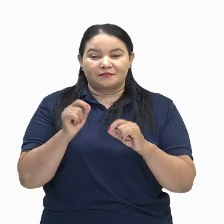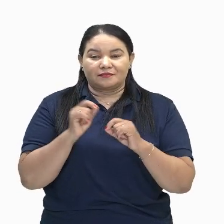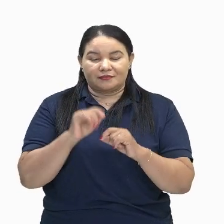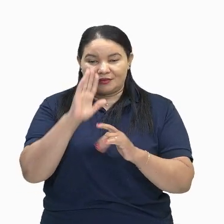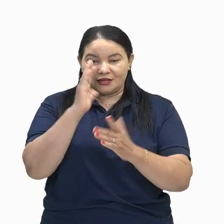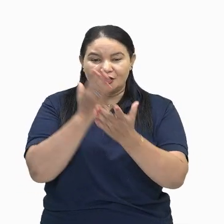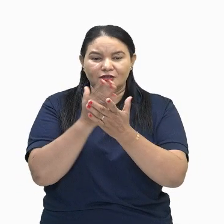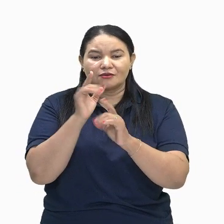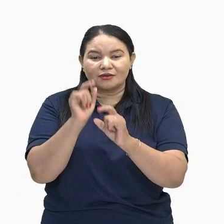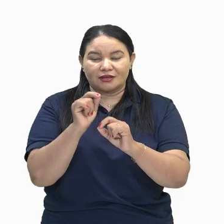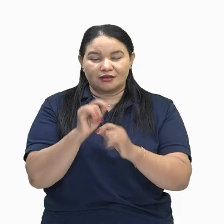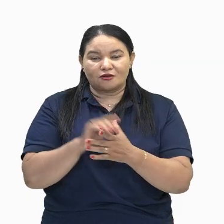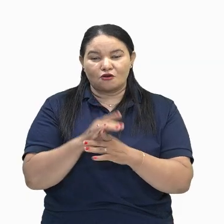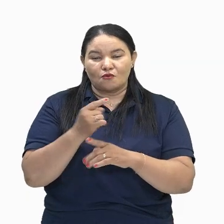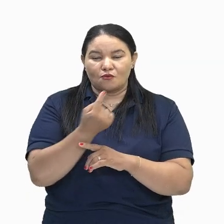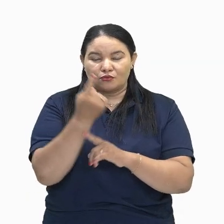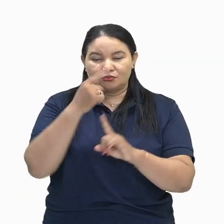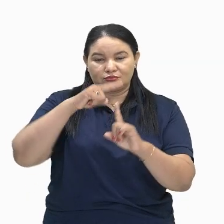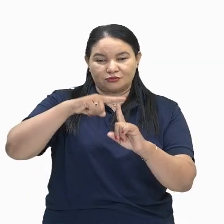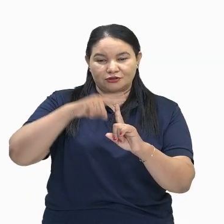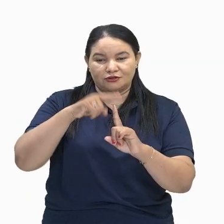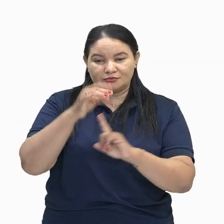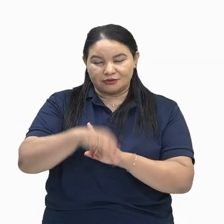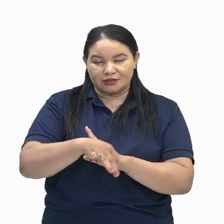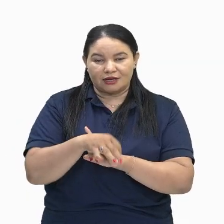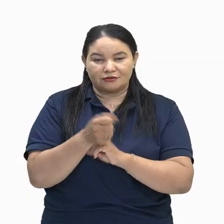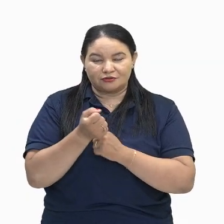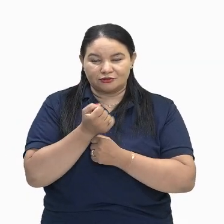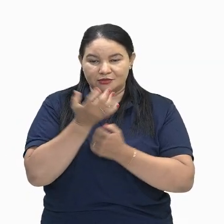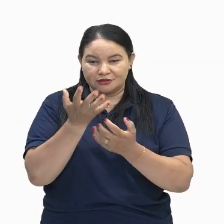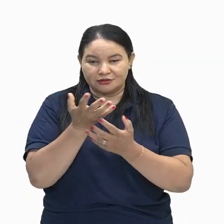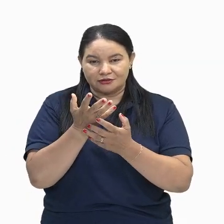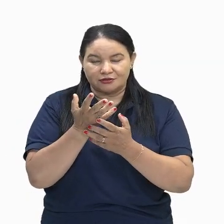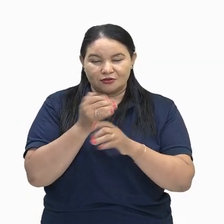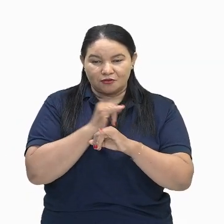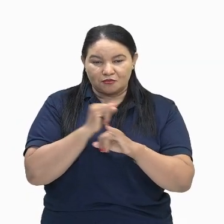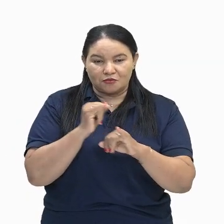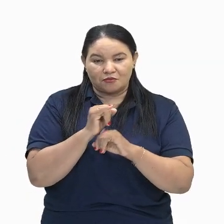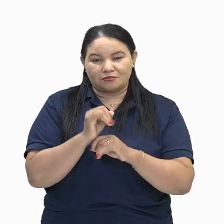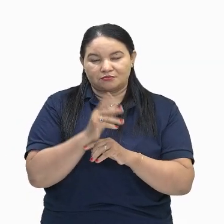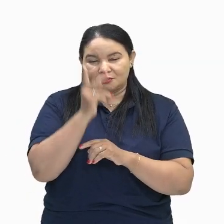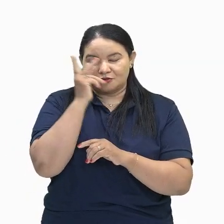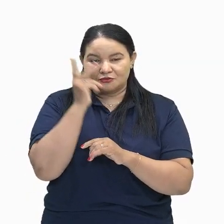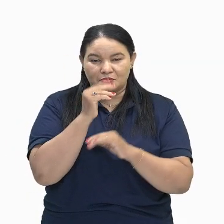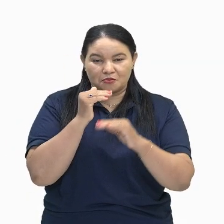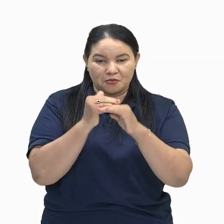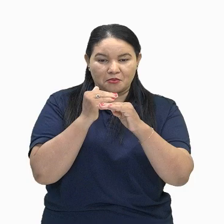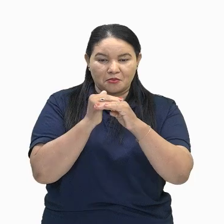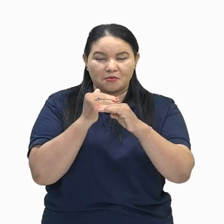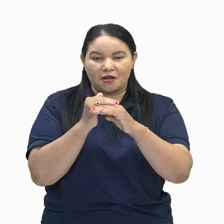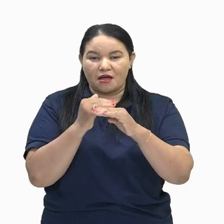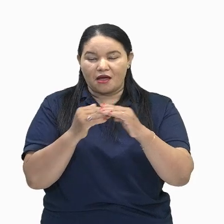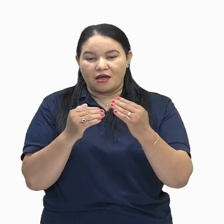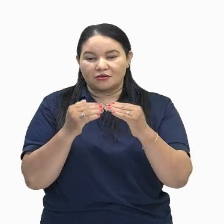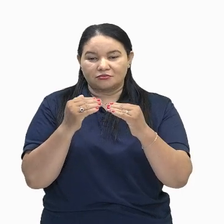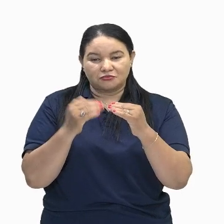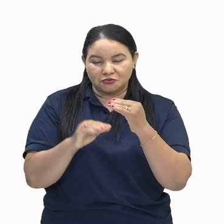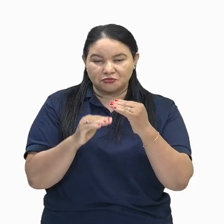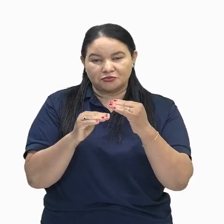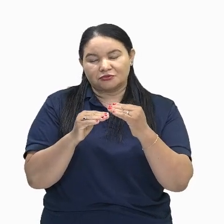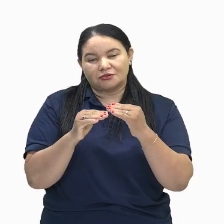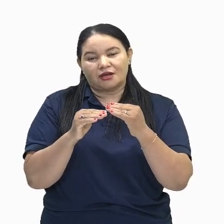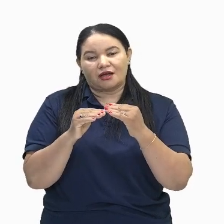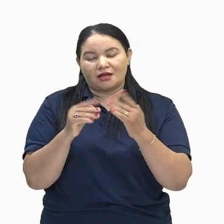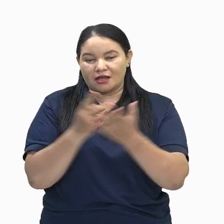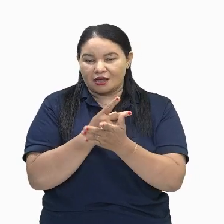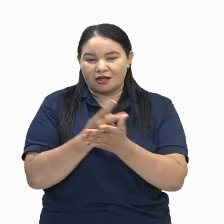que só existe um tipo certo de expressão. Pessoas que não se encaixam no padrão são vistas como erradas e podem,